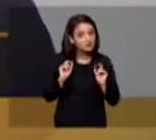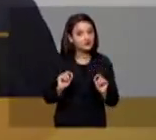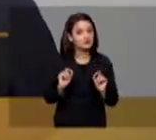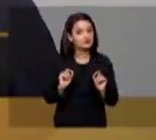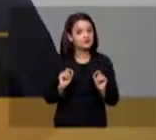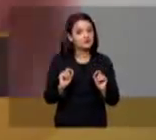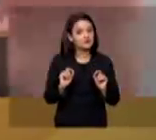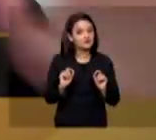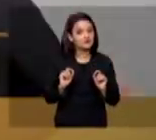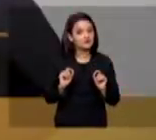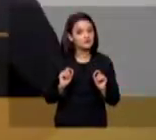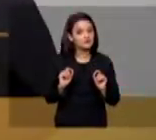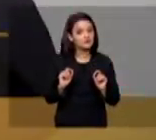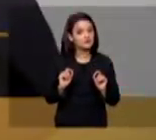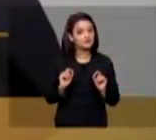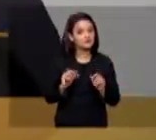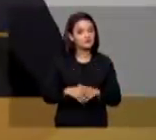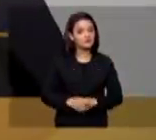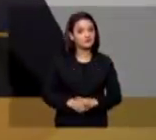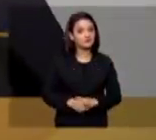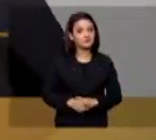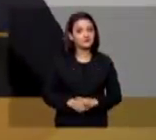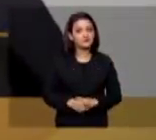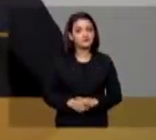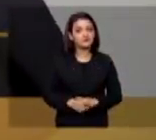Relembrando de novo, que inicialmente